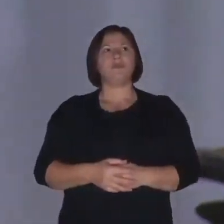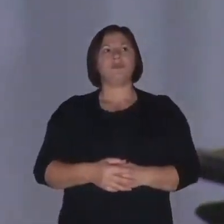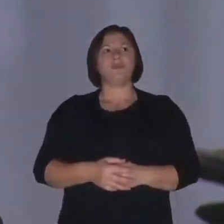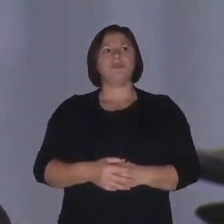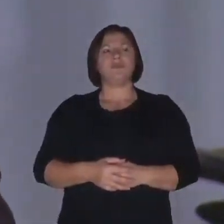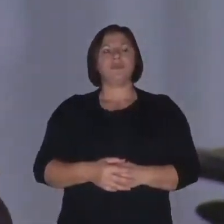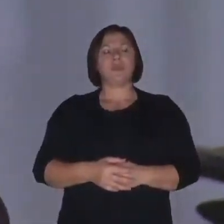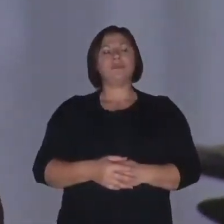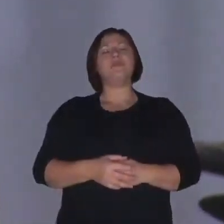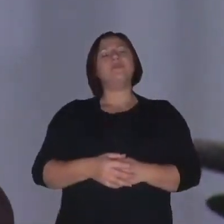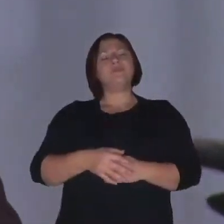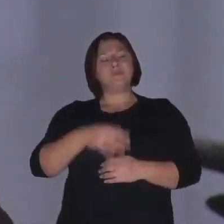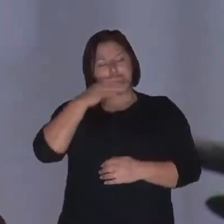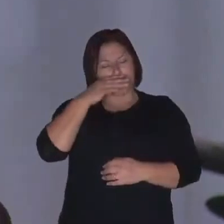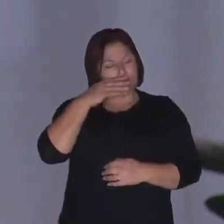Gente, na semana passada,